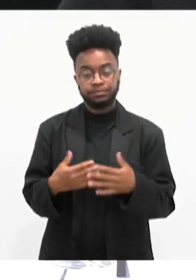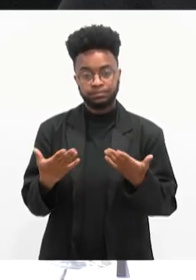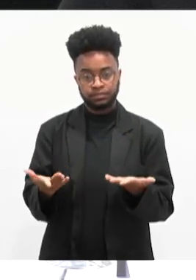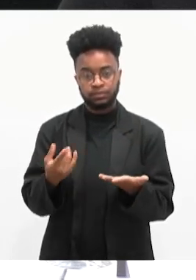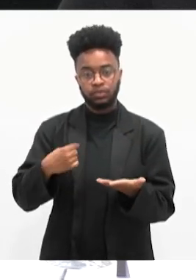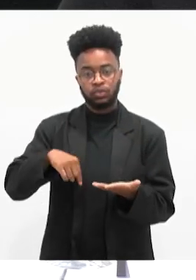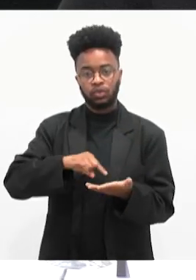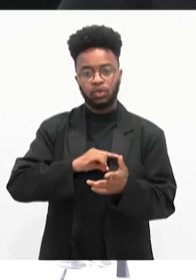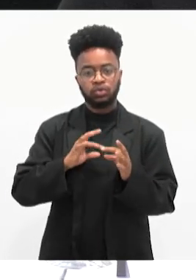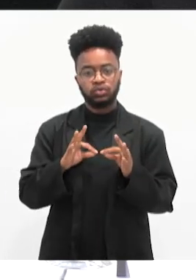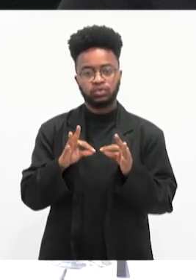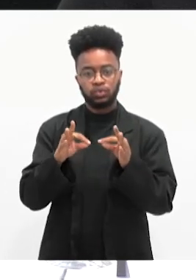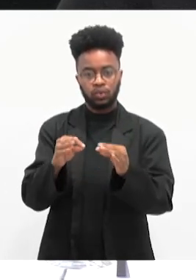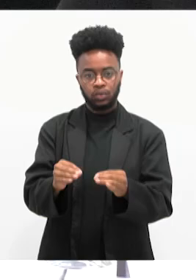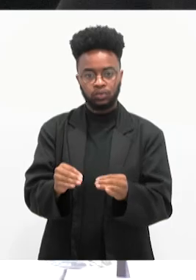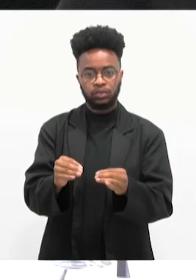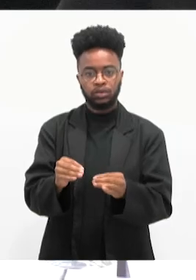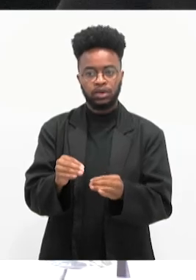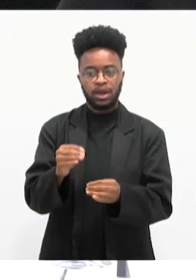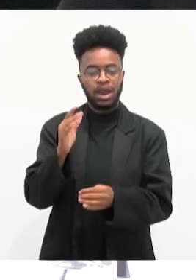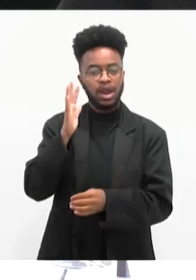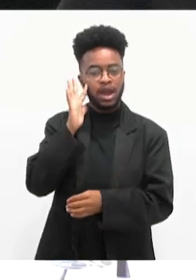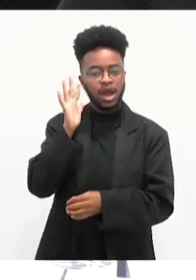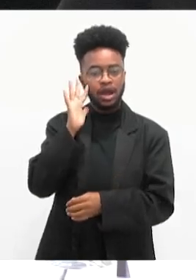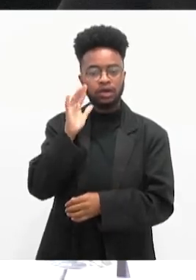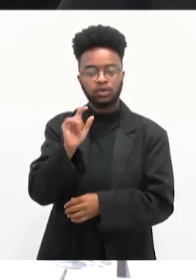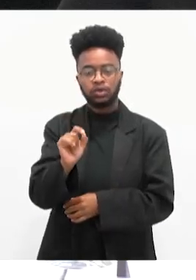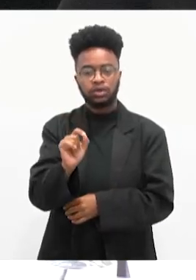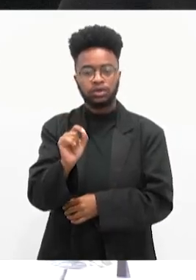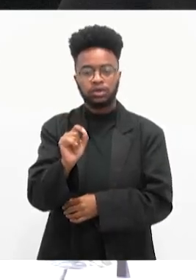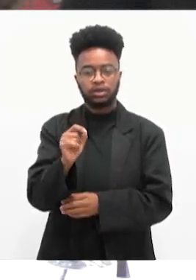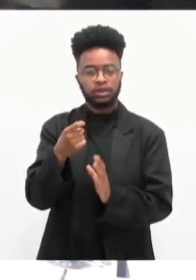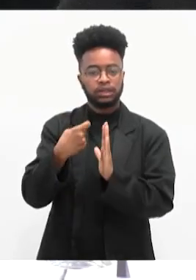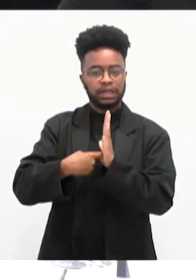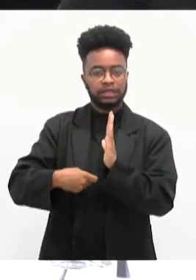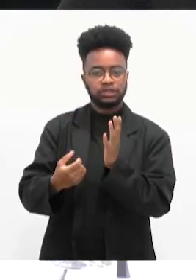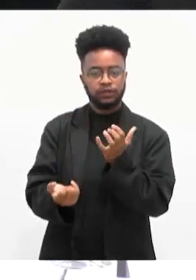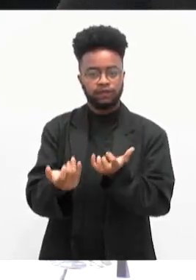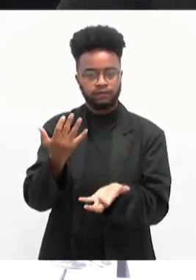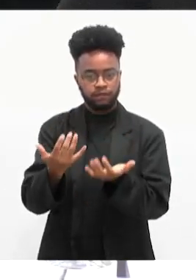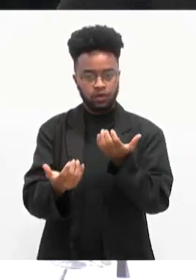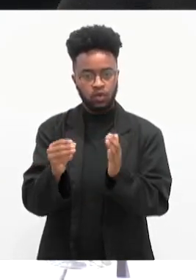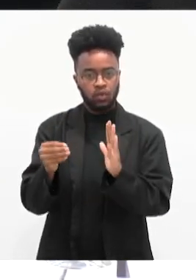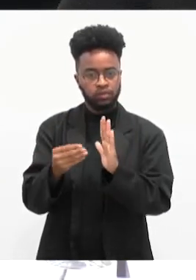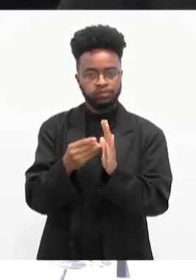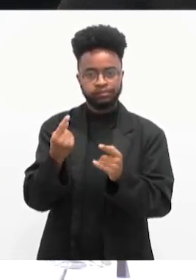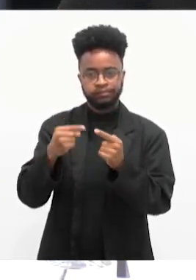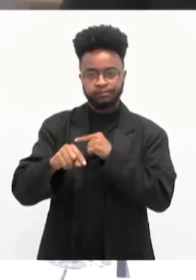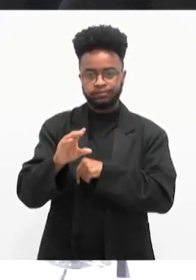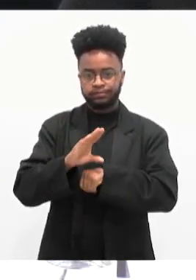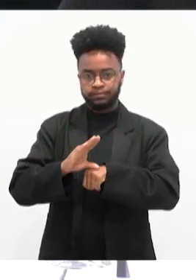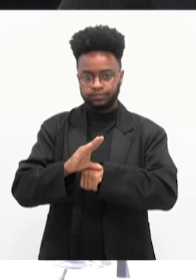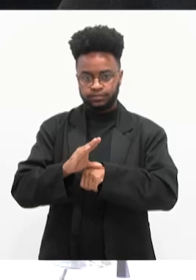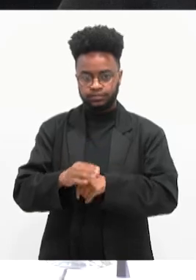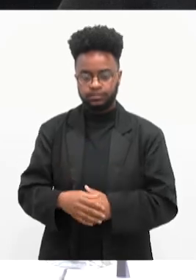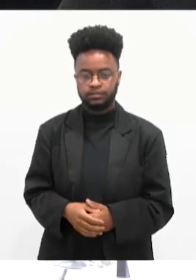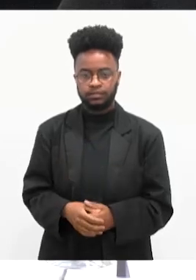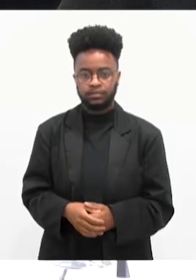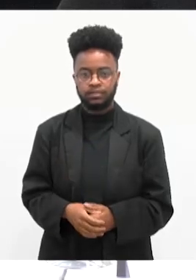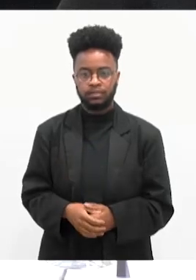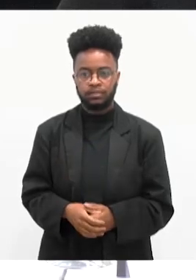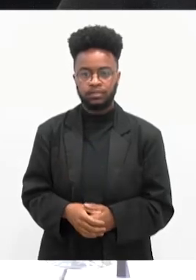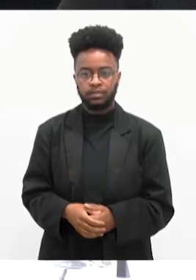todos achando que a taxa de incêndio ia ser considerada inconstitucional.